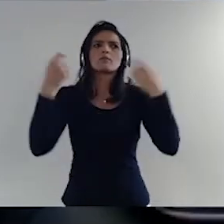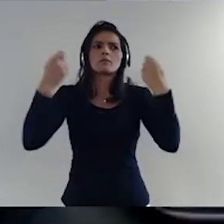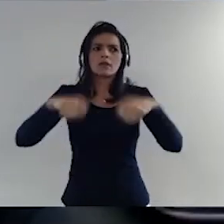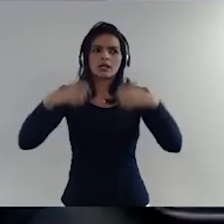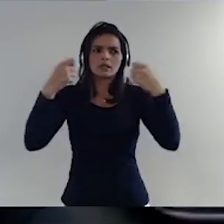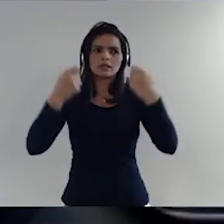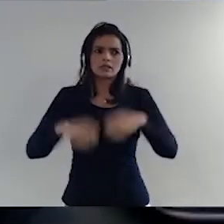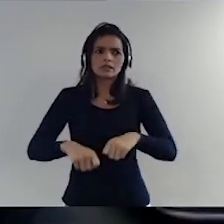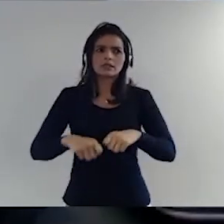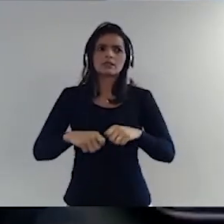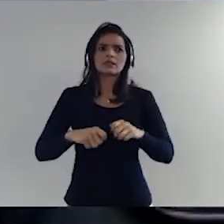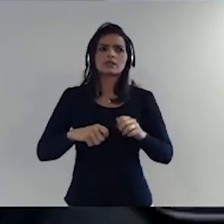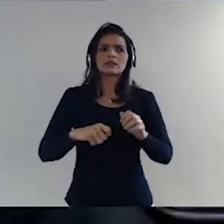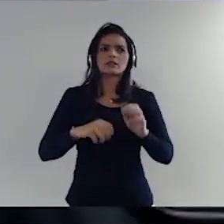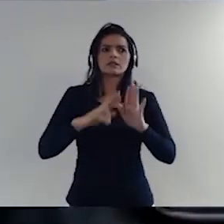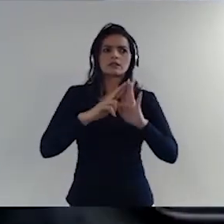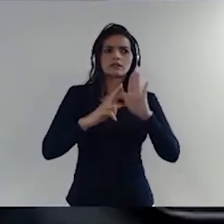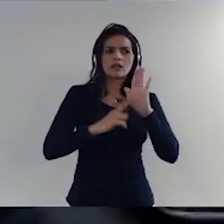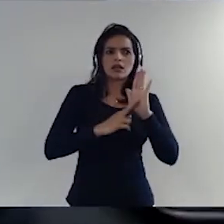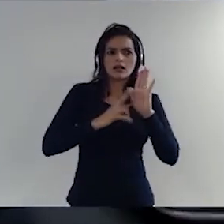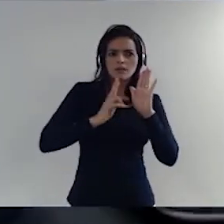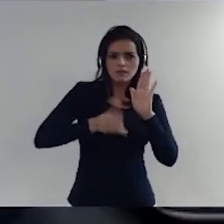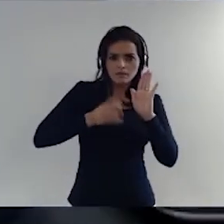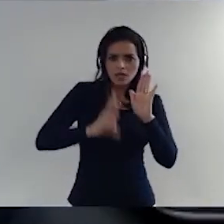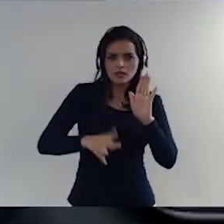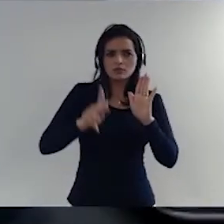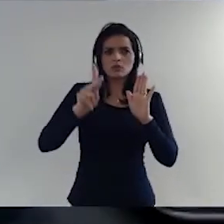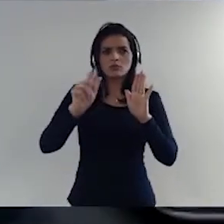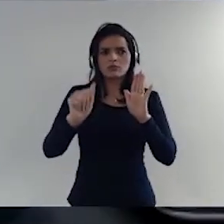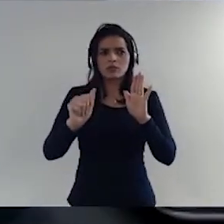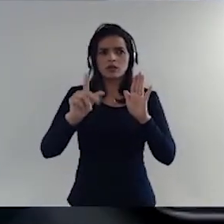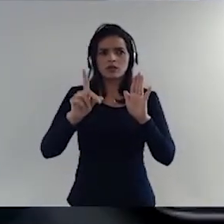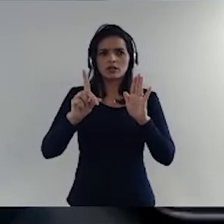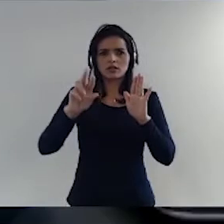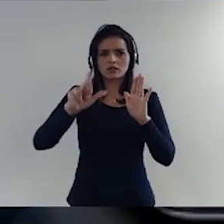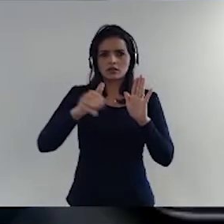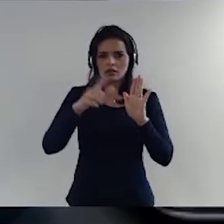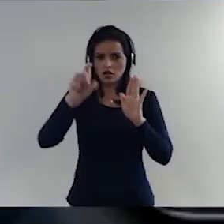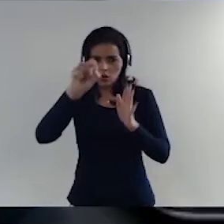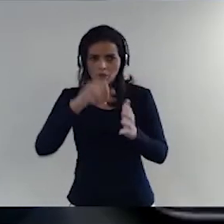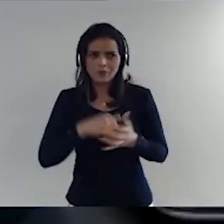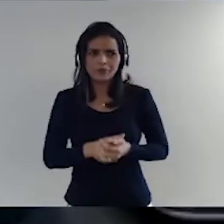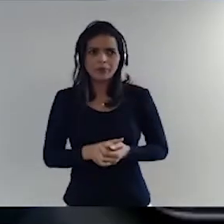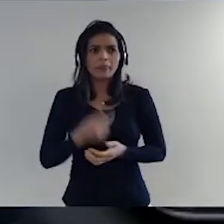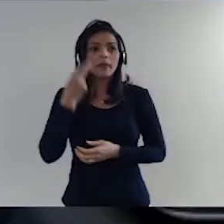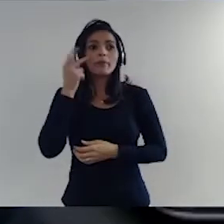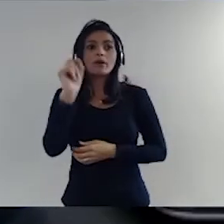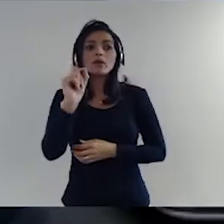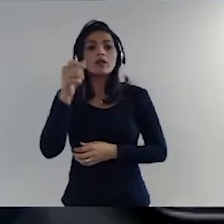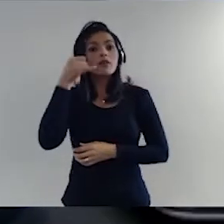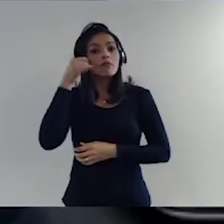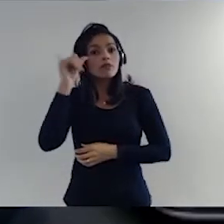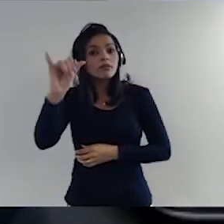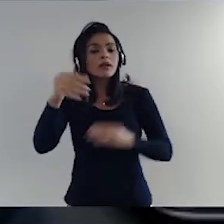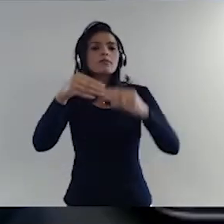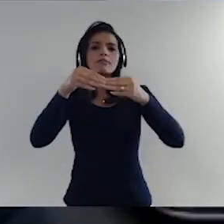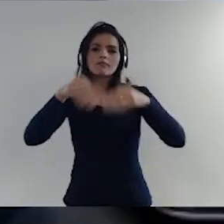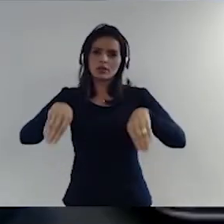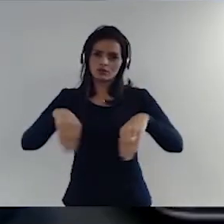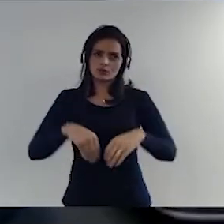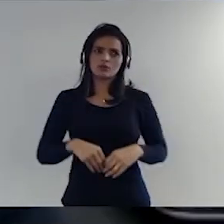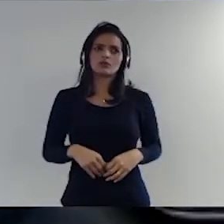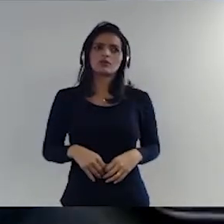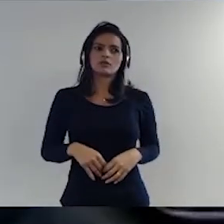padronização para justamente não sofrer nenhum prejuízo à população.